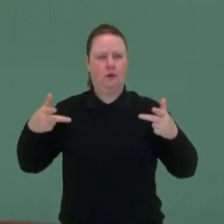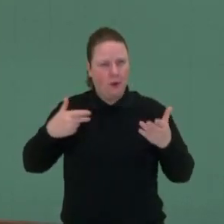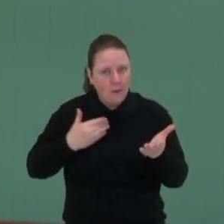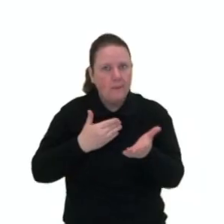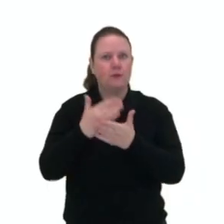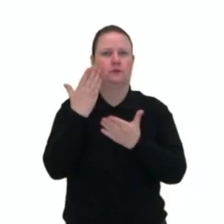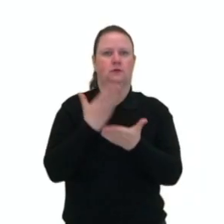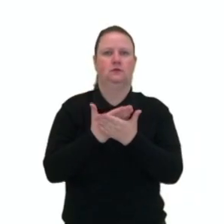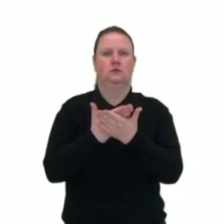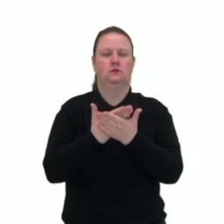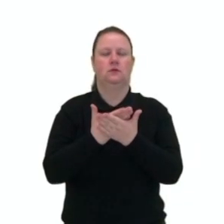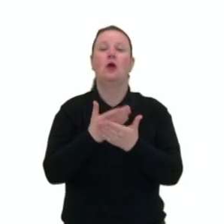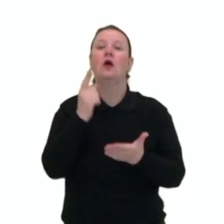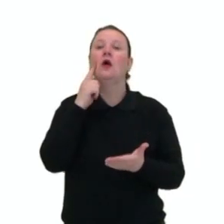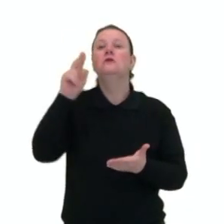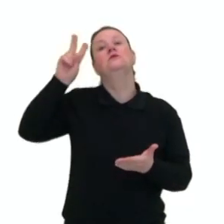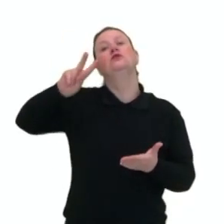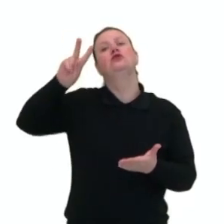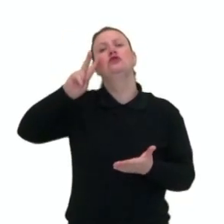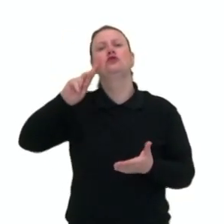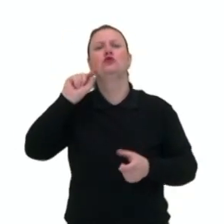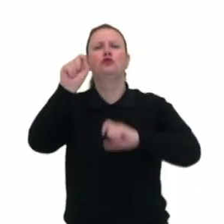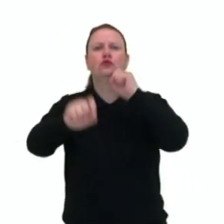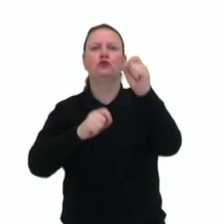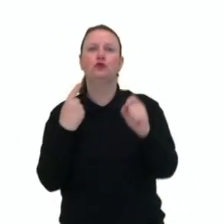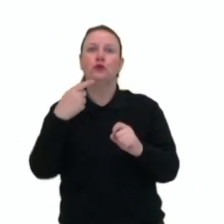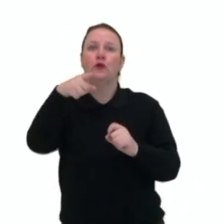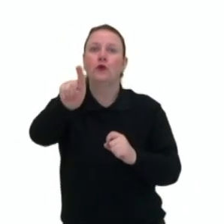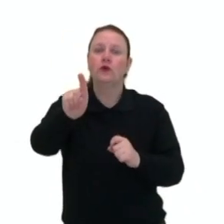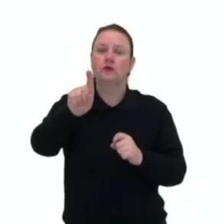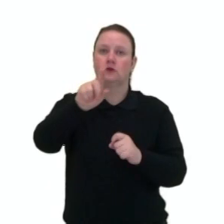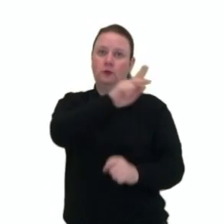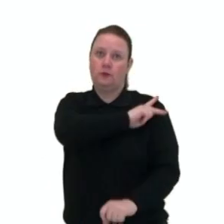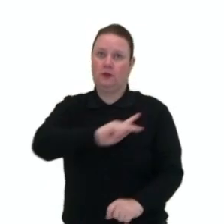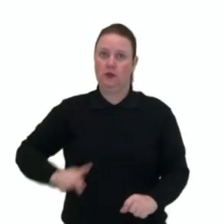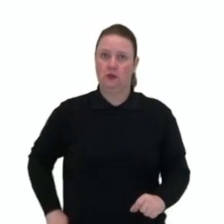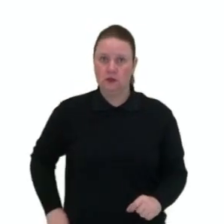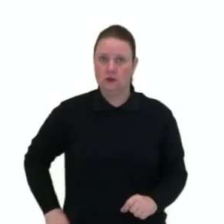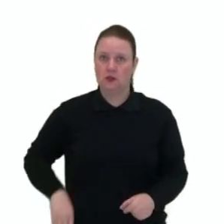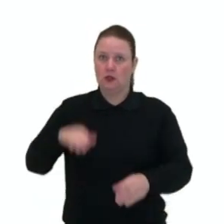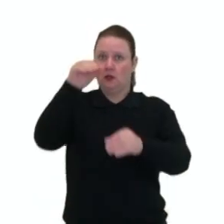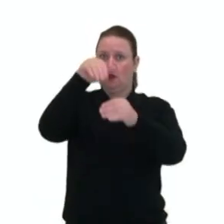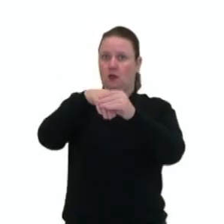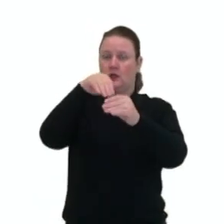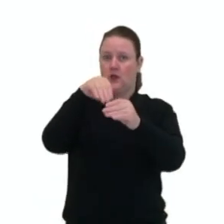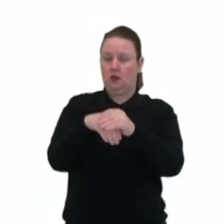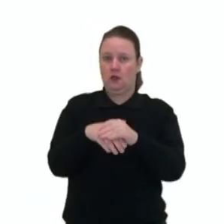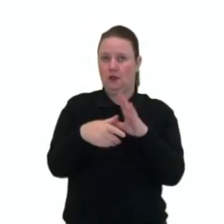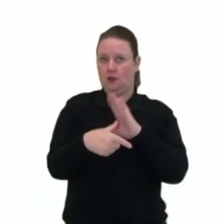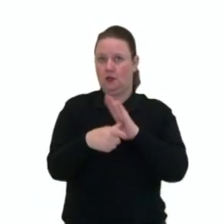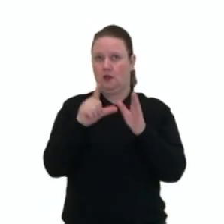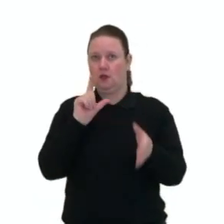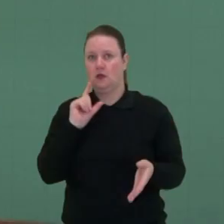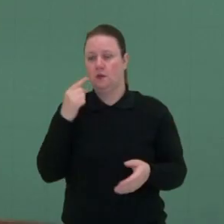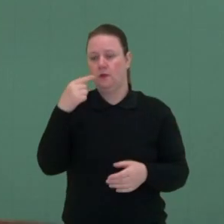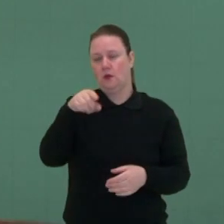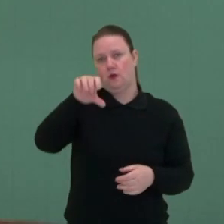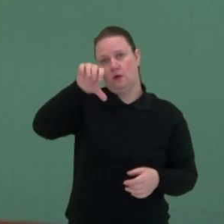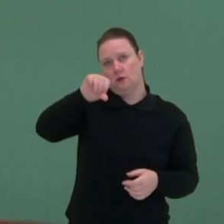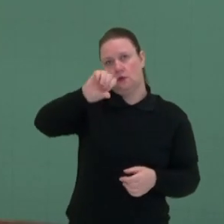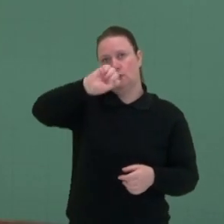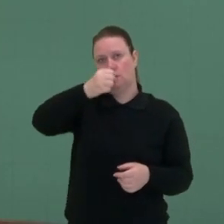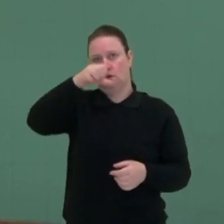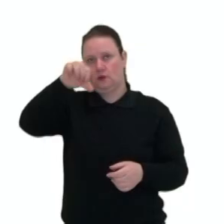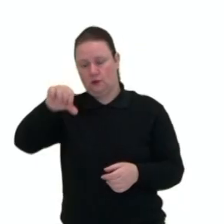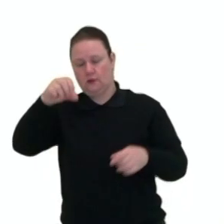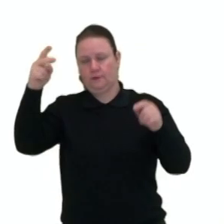aula. Primeira, você lembra qual foi o último presidente eleito diretamente antes de 1989?